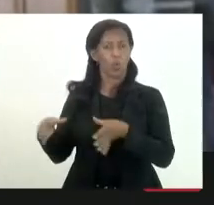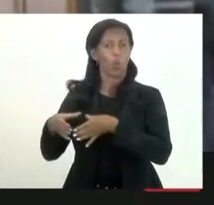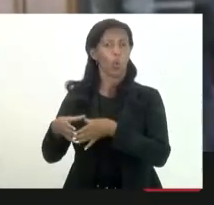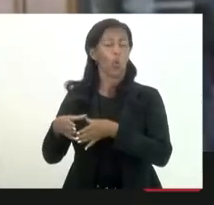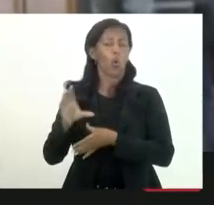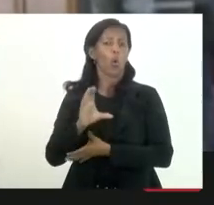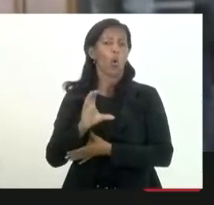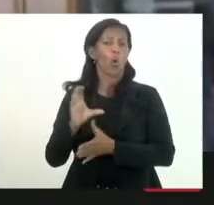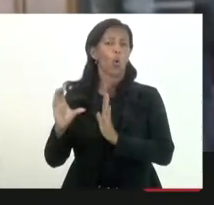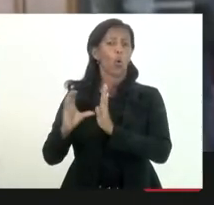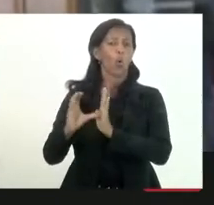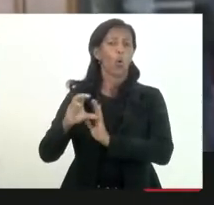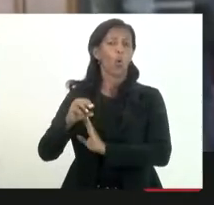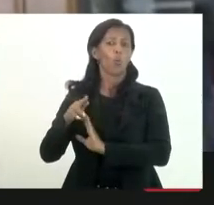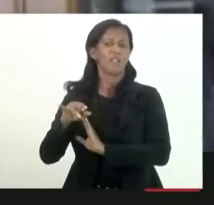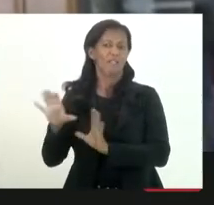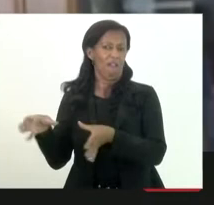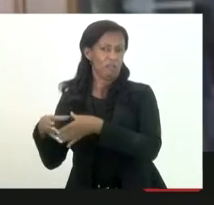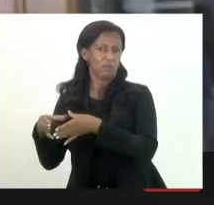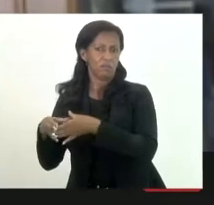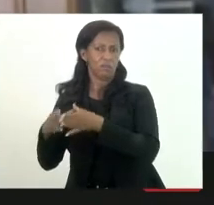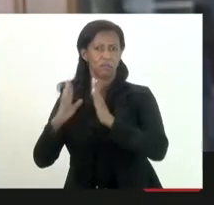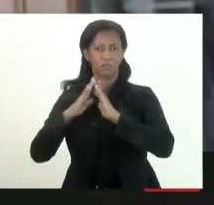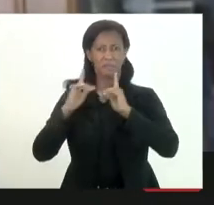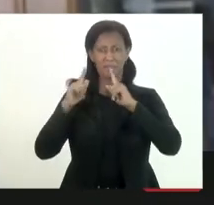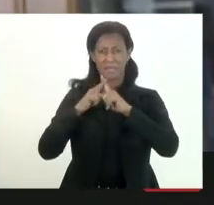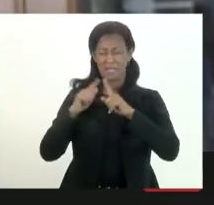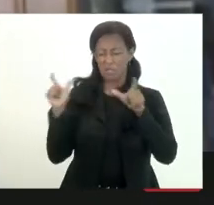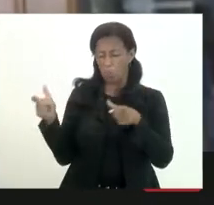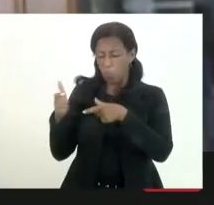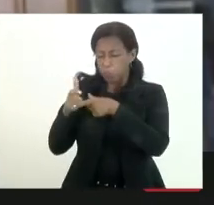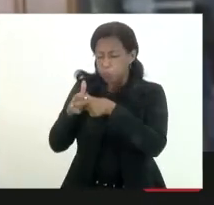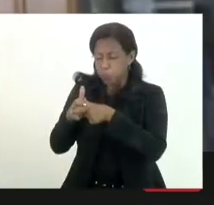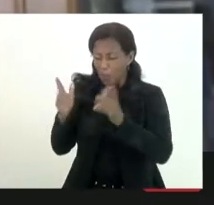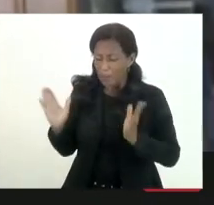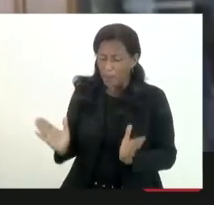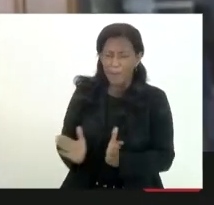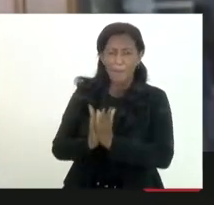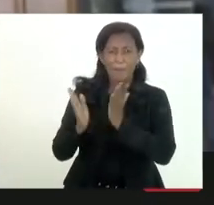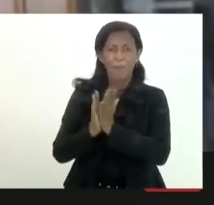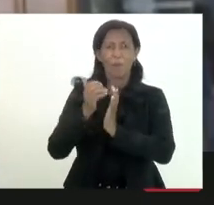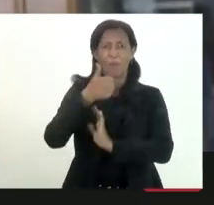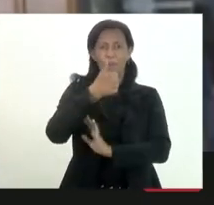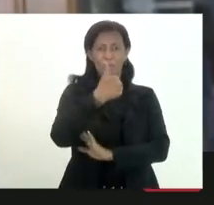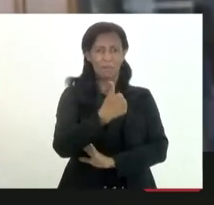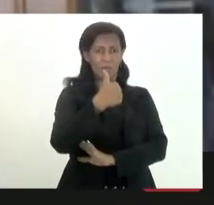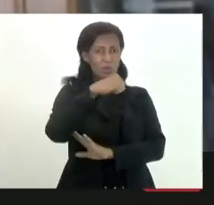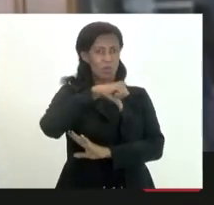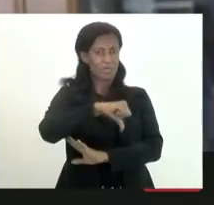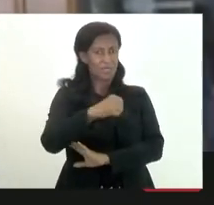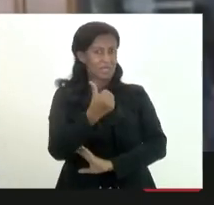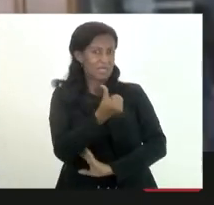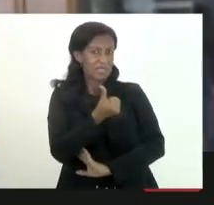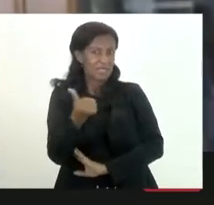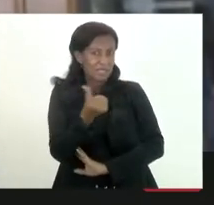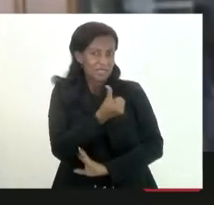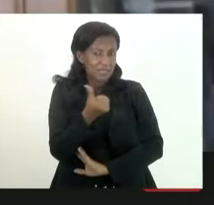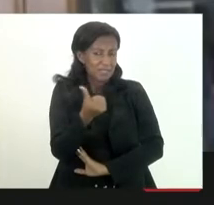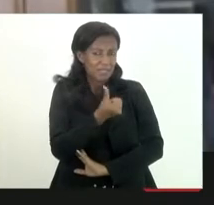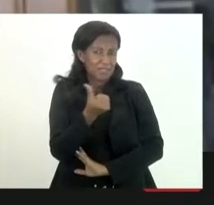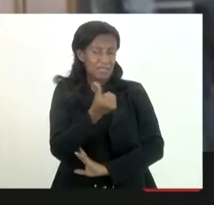de São Carlos, uma igrejinha muito pequena, muito pobre, no ano de 1966.